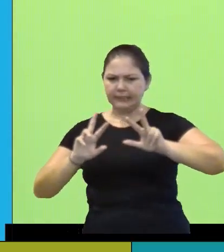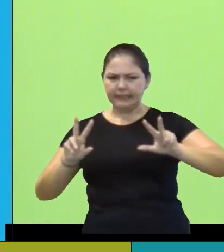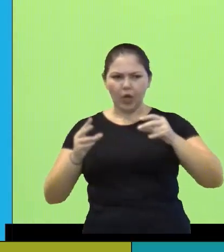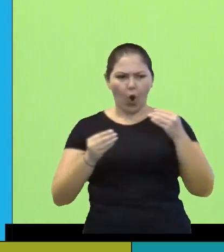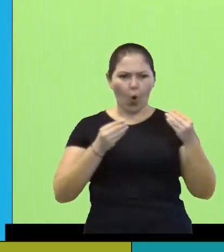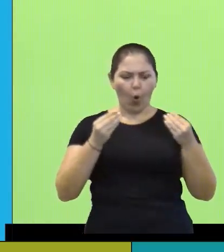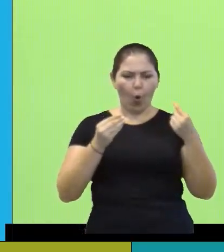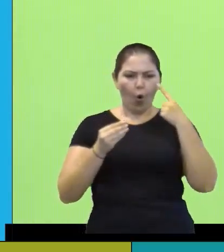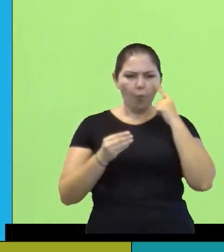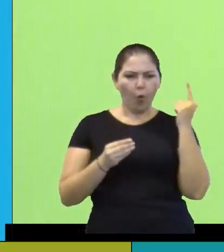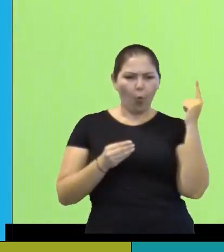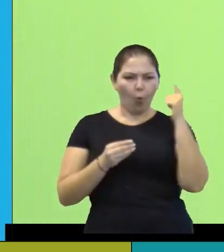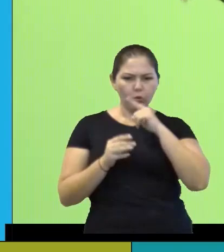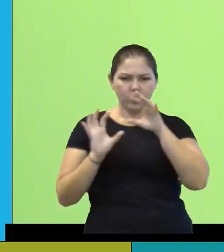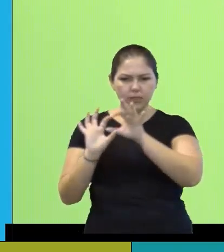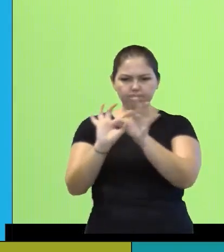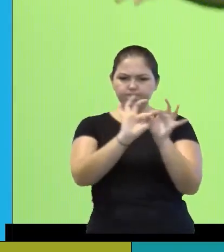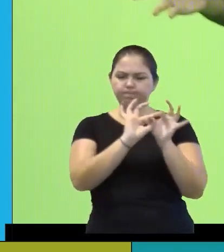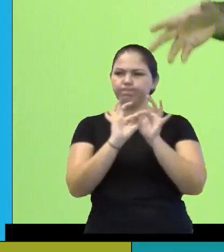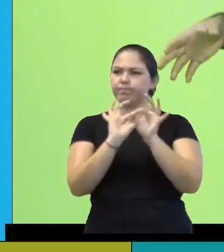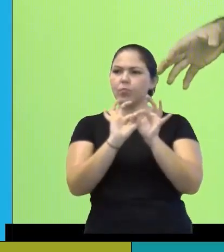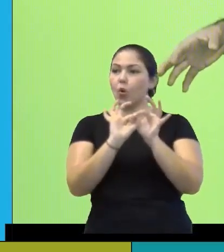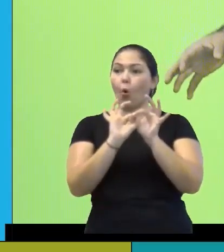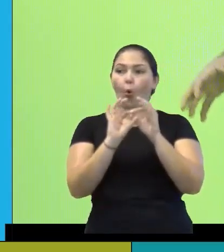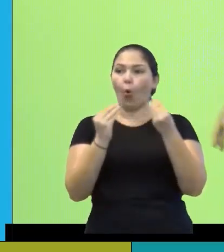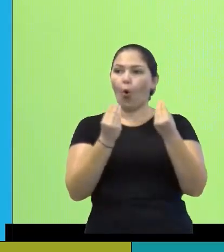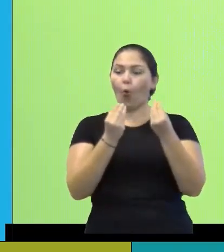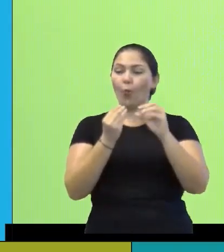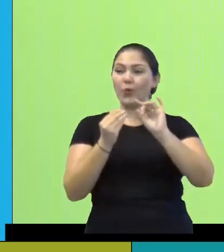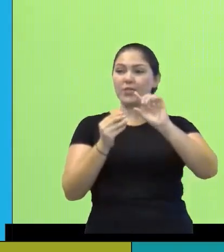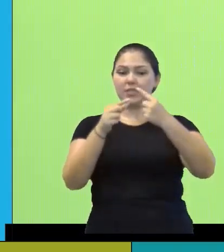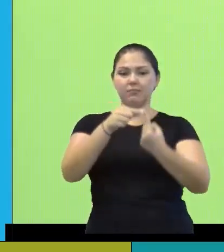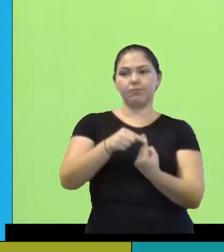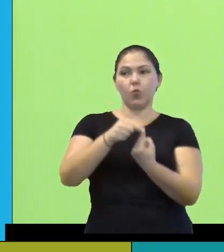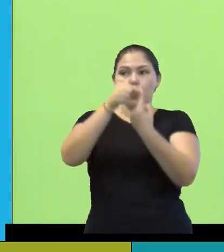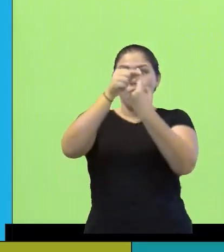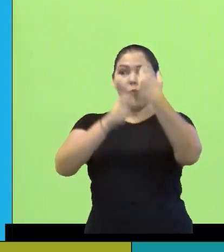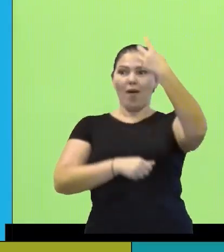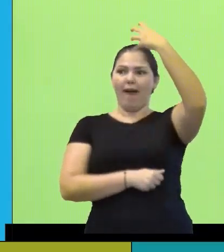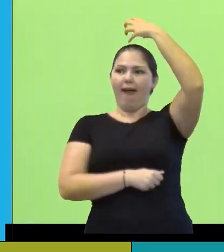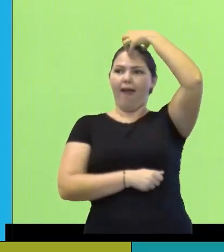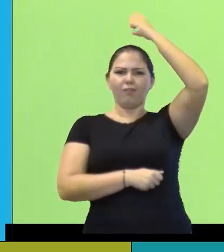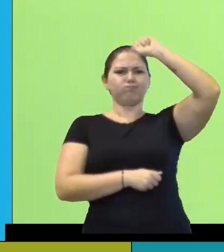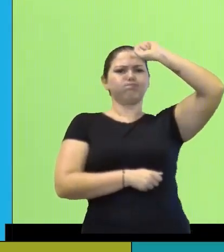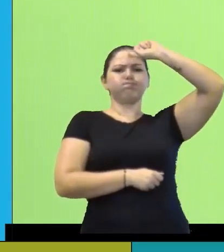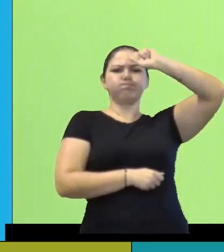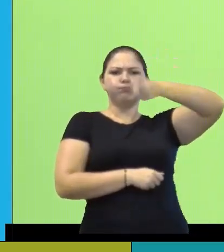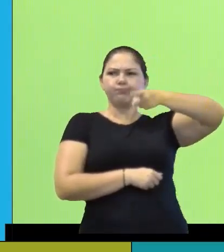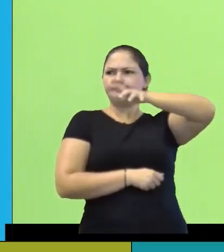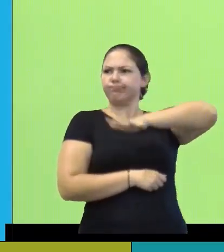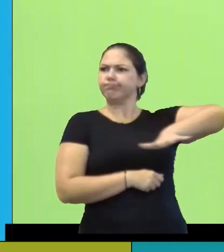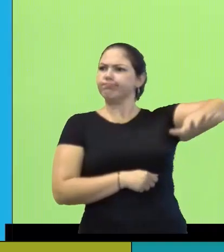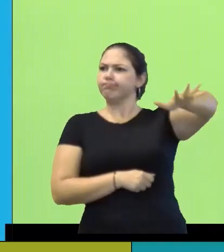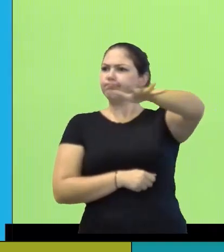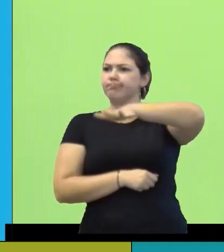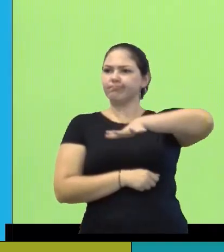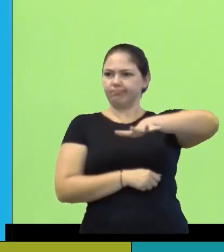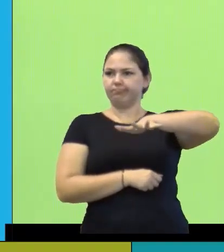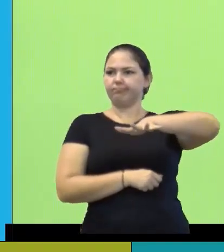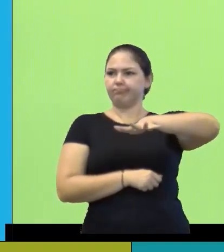absolutista. Não havia outra saída a não ser essa. Agora, observem com atenção. Dizer